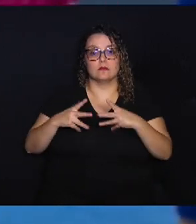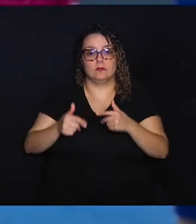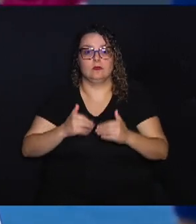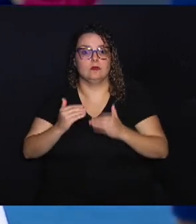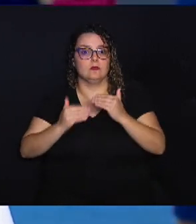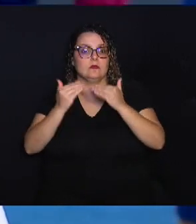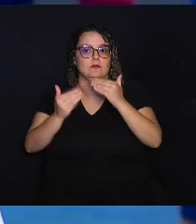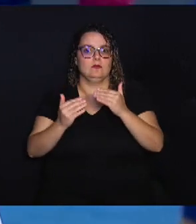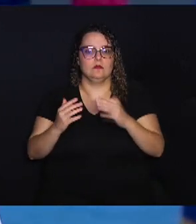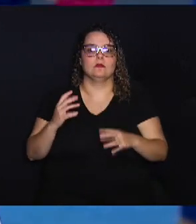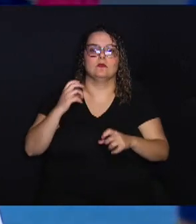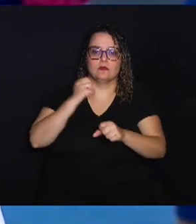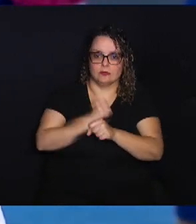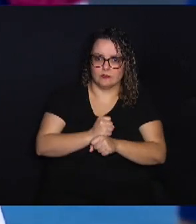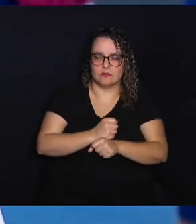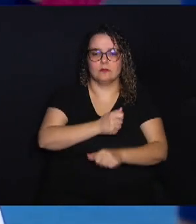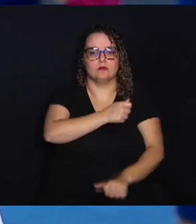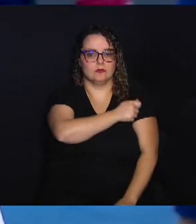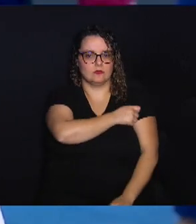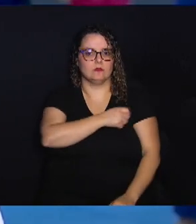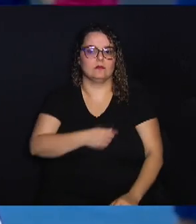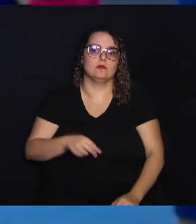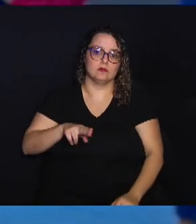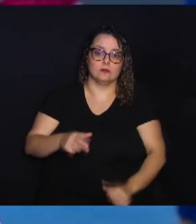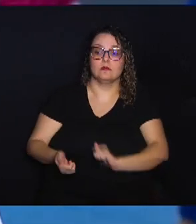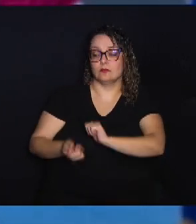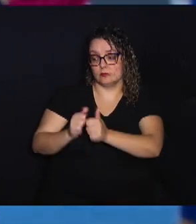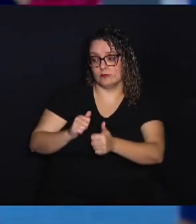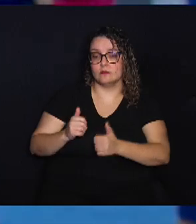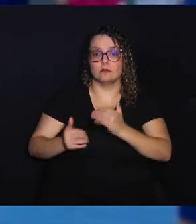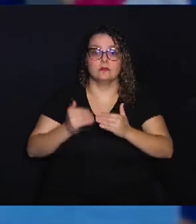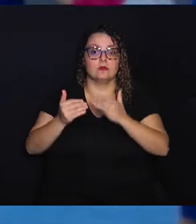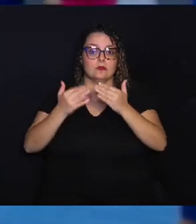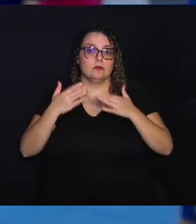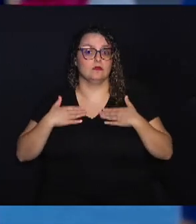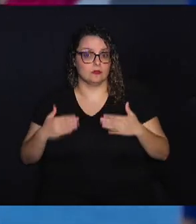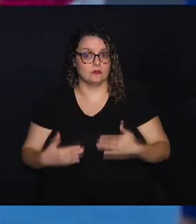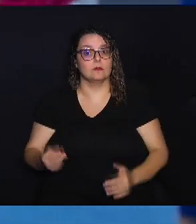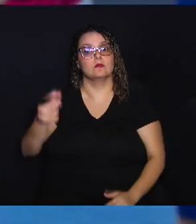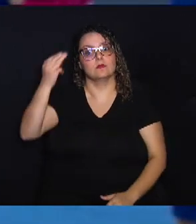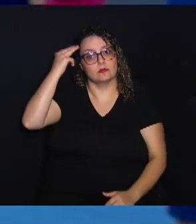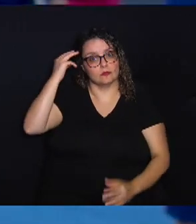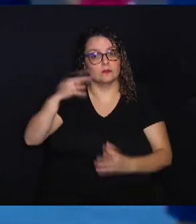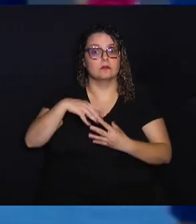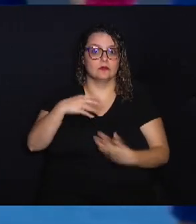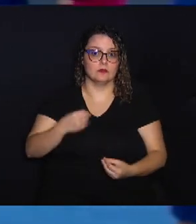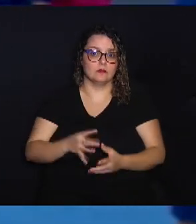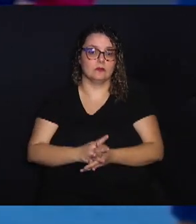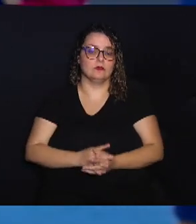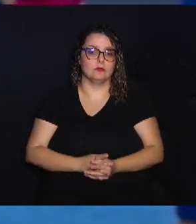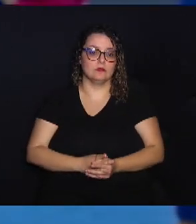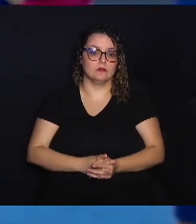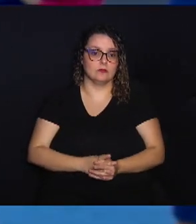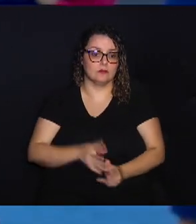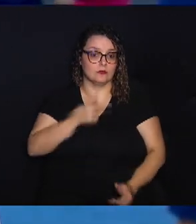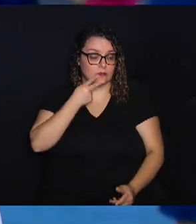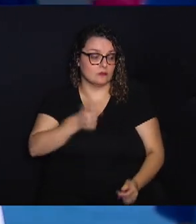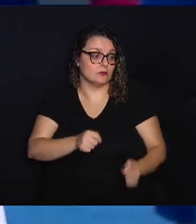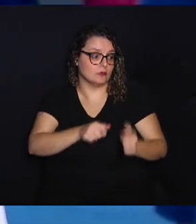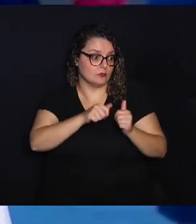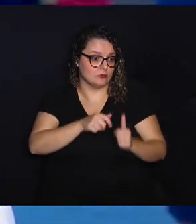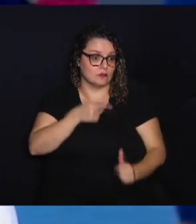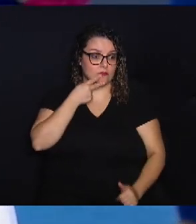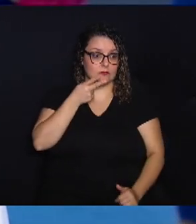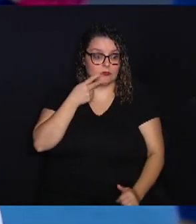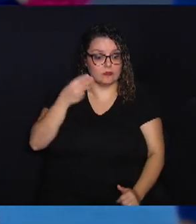desenvolvimento integral do aluno ou do atleta. Então, desenvolvimento físico, mental, espiritual. Falando dos benefícios, né? Você falou muito